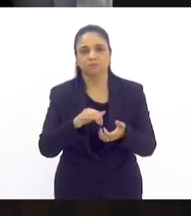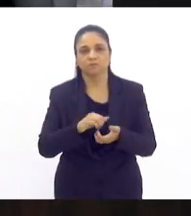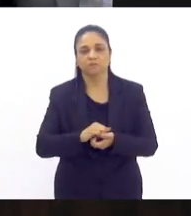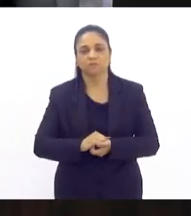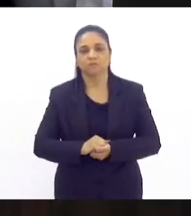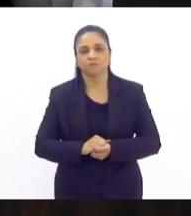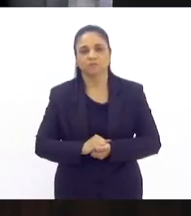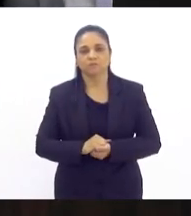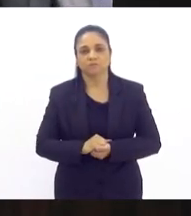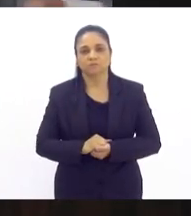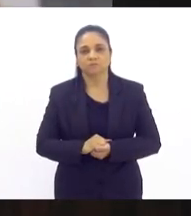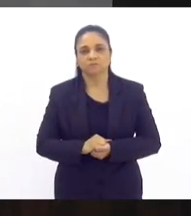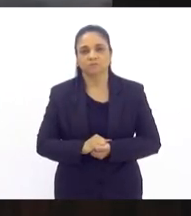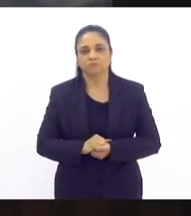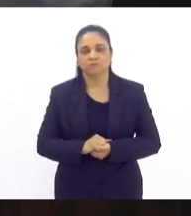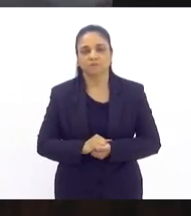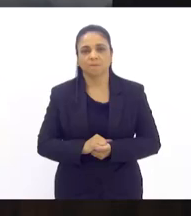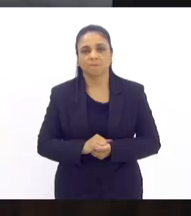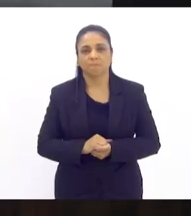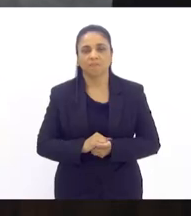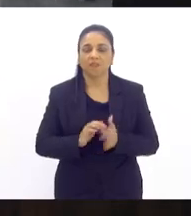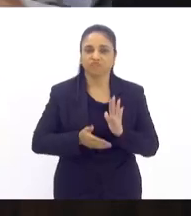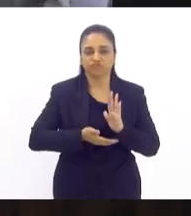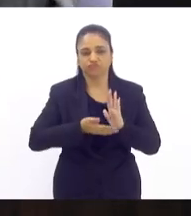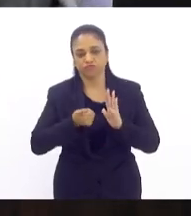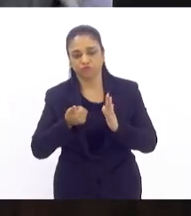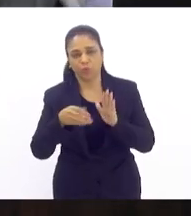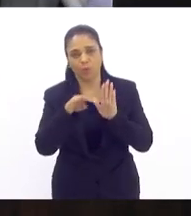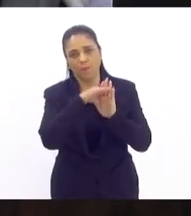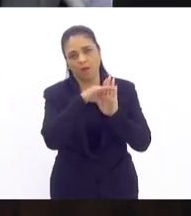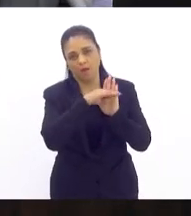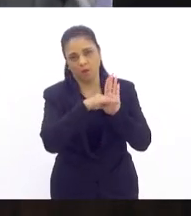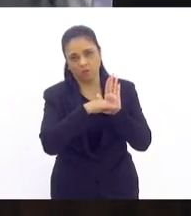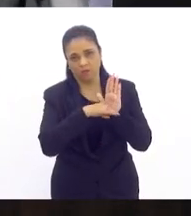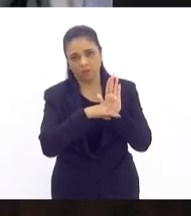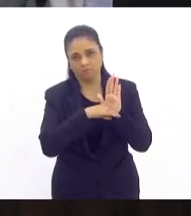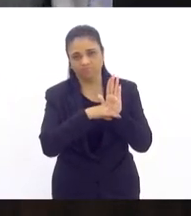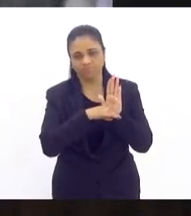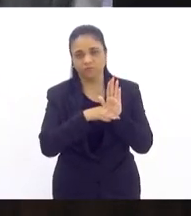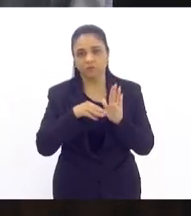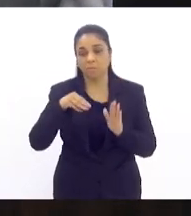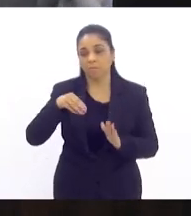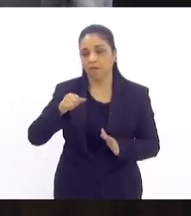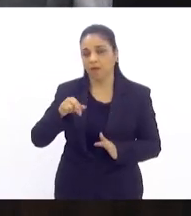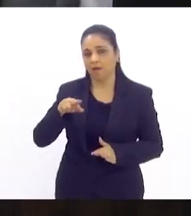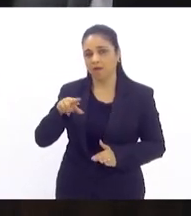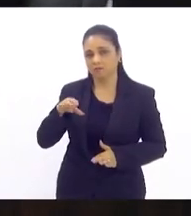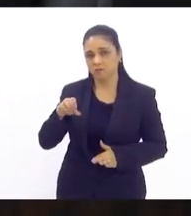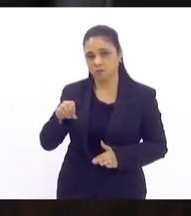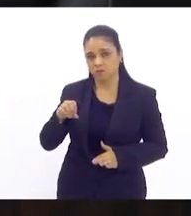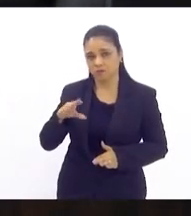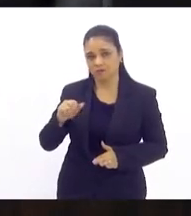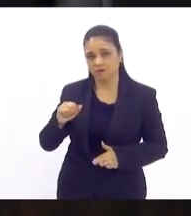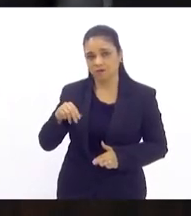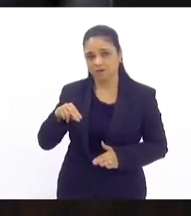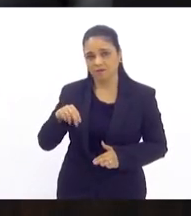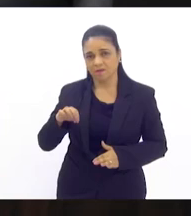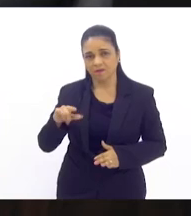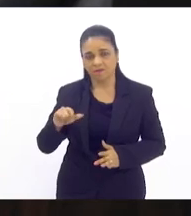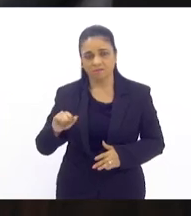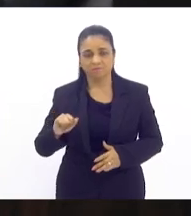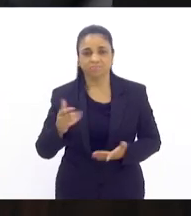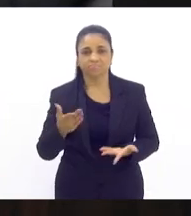esse também está retirado de pauta eu acho que é de canela não telefone que